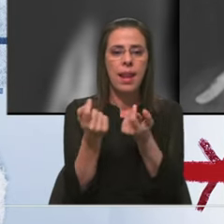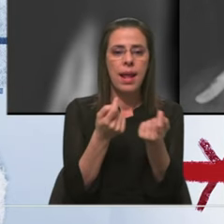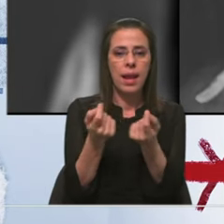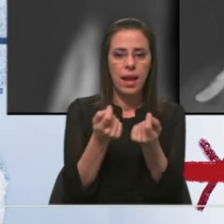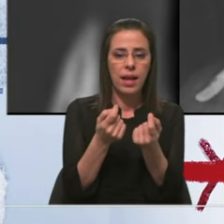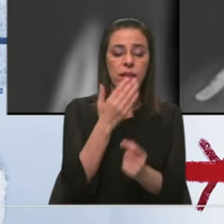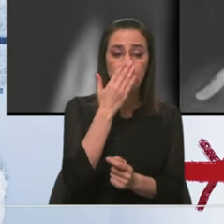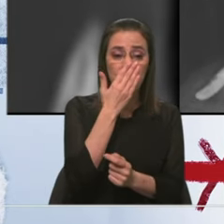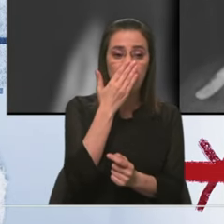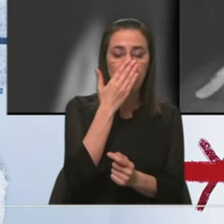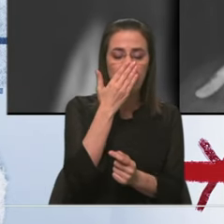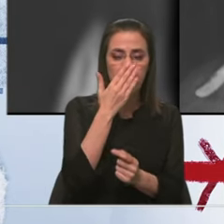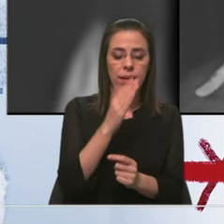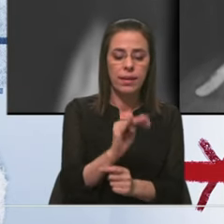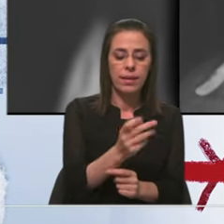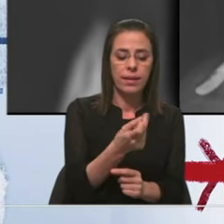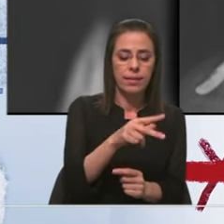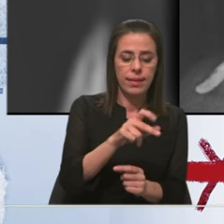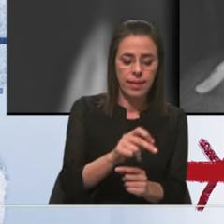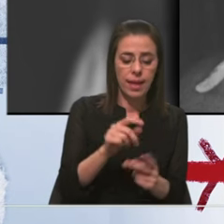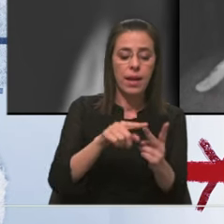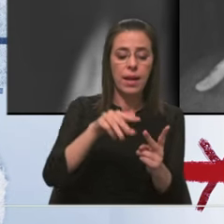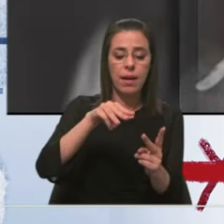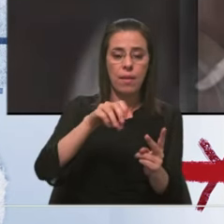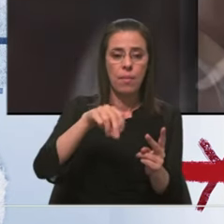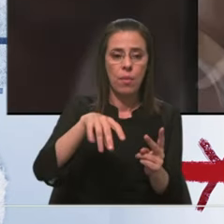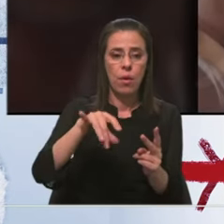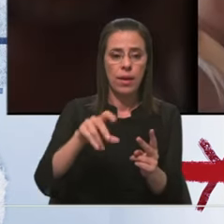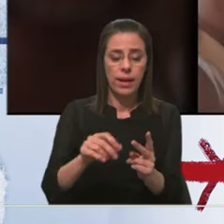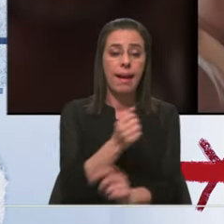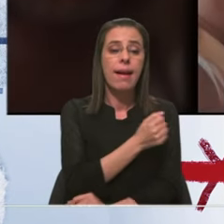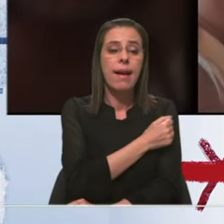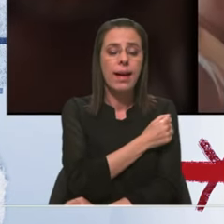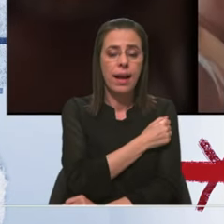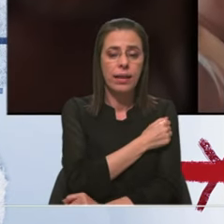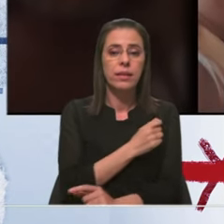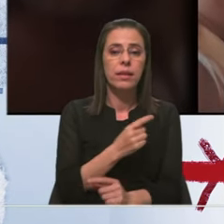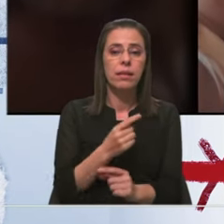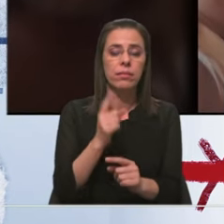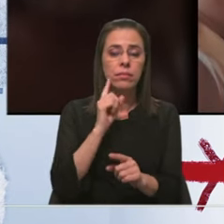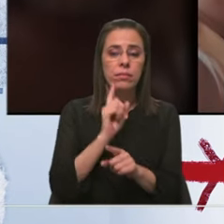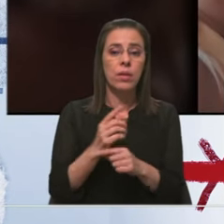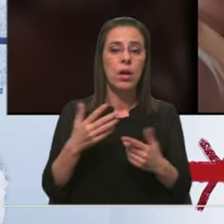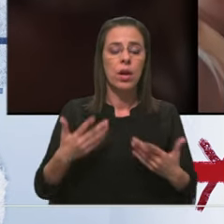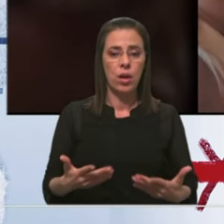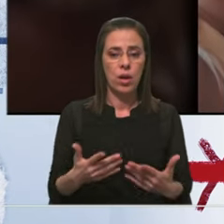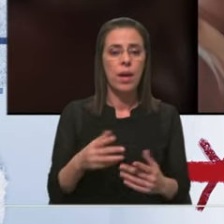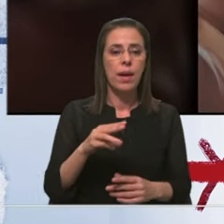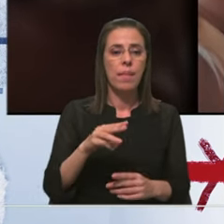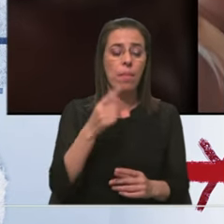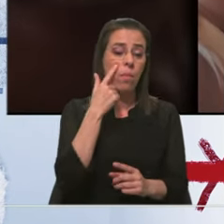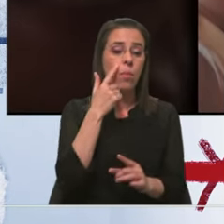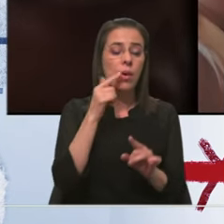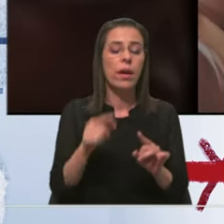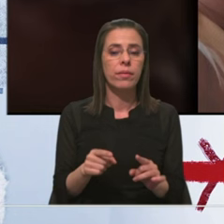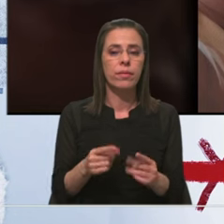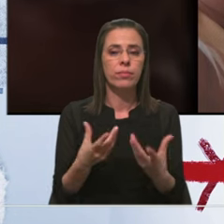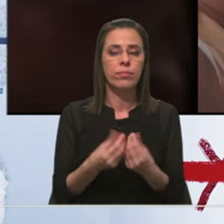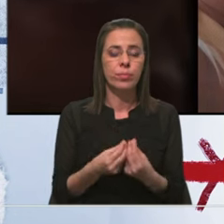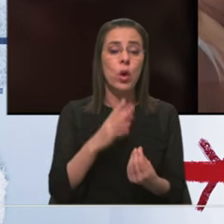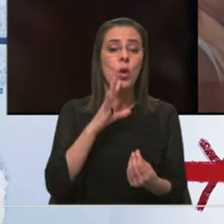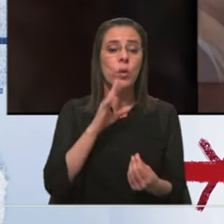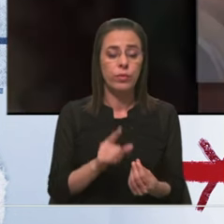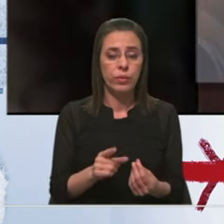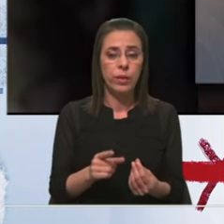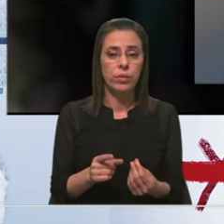ao das gémeas neste caso Sara e então Mónica nesta casa onde nos encontramos onde Mónica Silva vivia com os